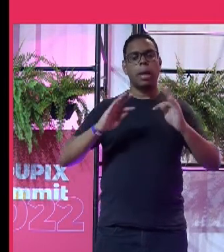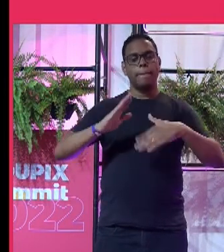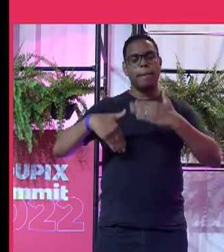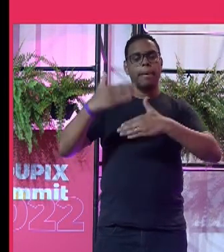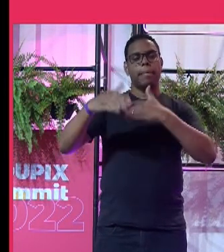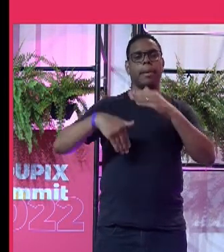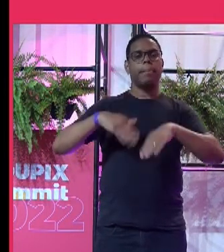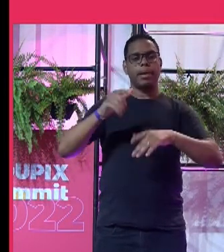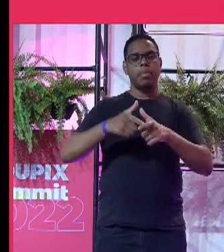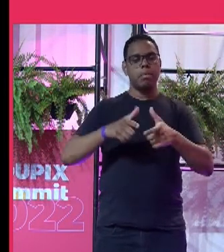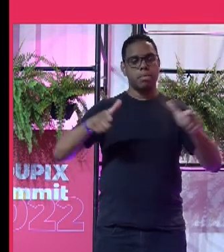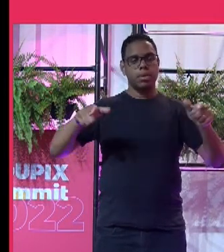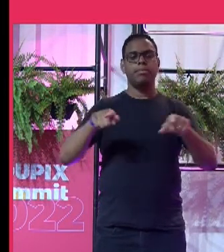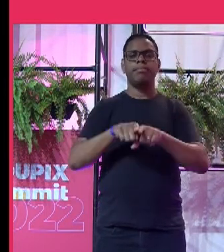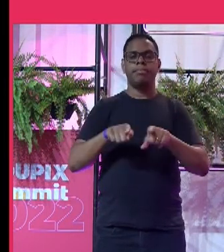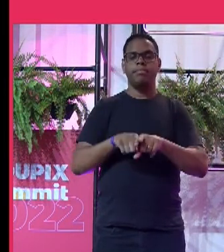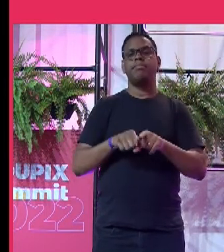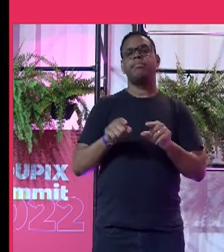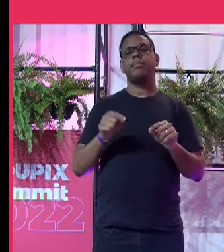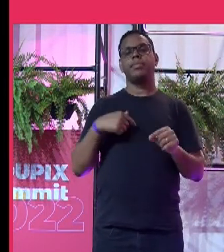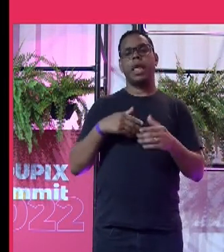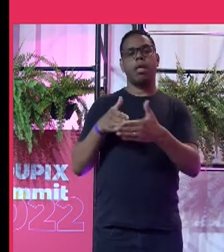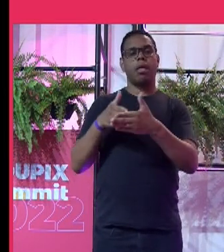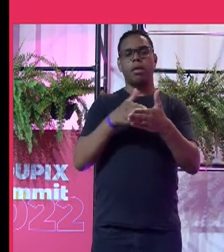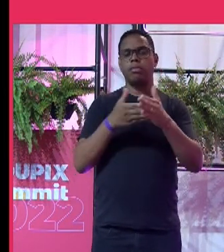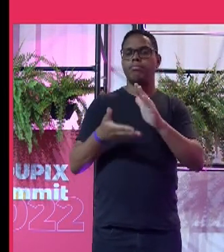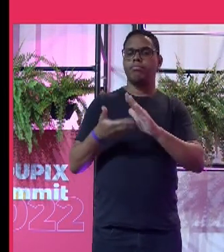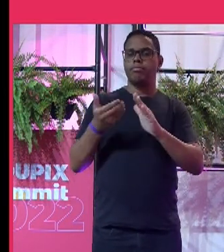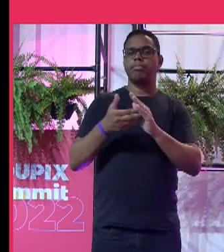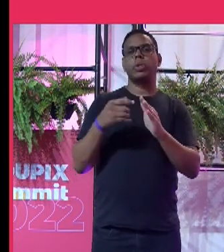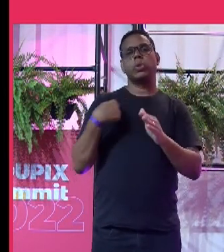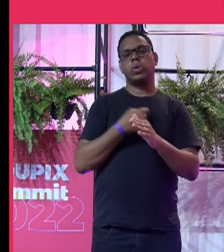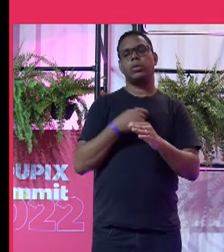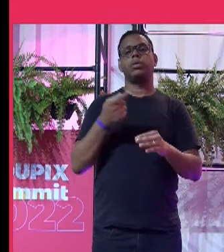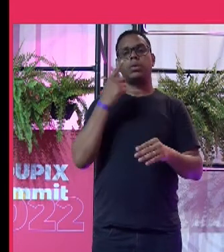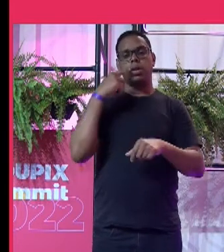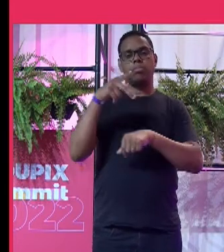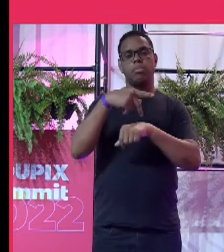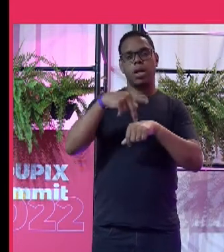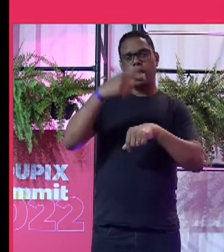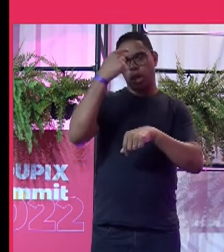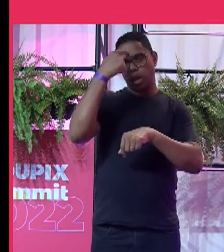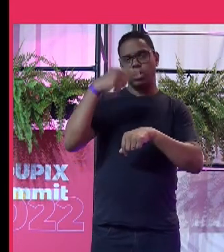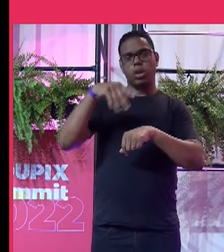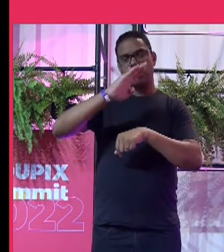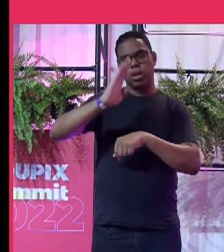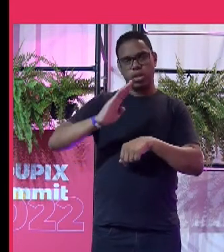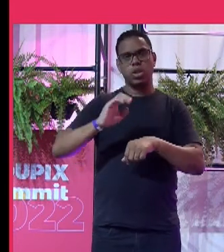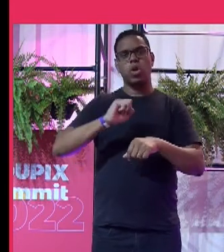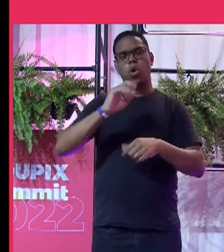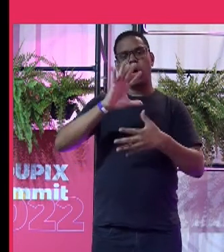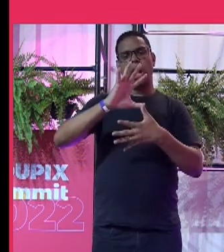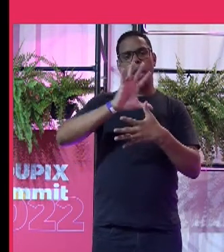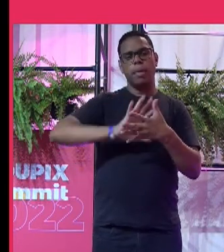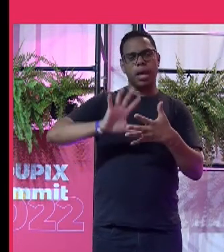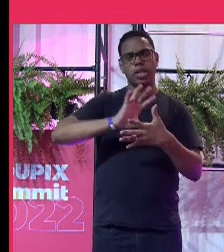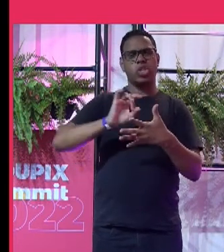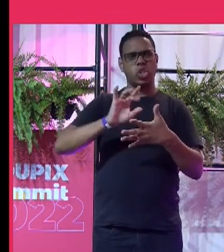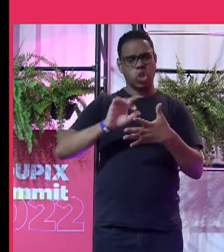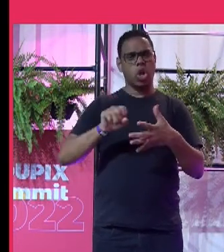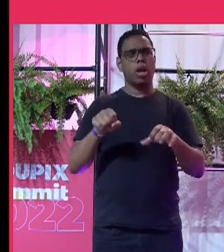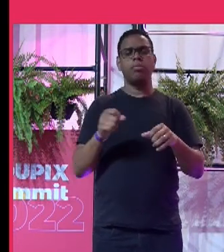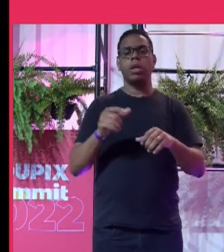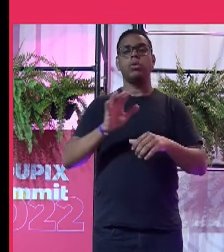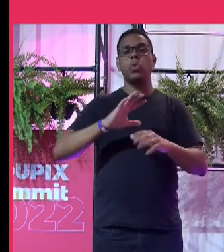vez mais o público e tirar essa fronteira que a gente tem dentro do país, somente Brasil ou América Latina. A